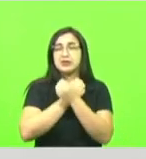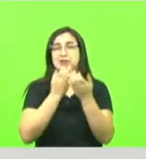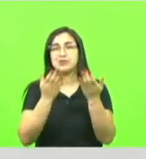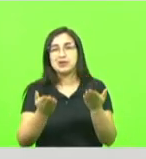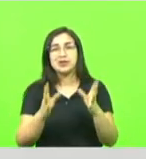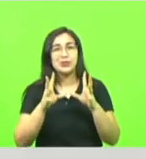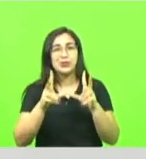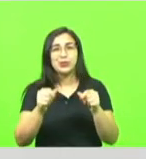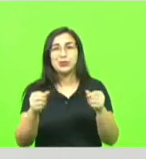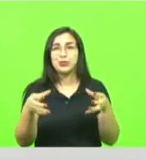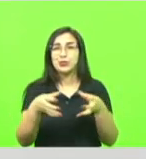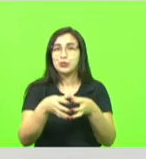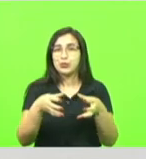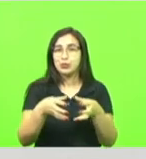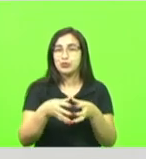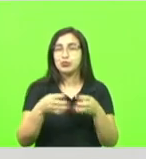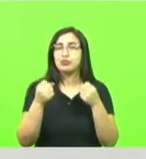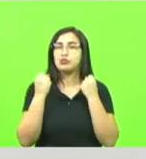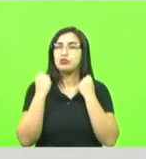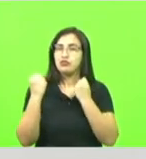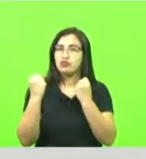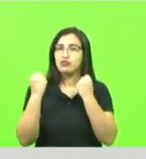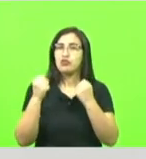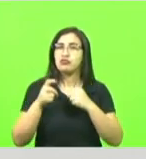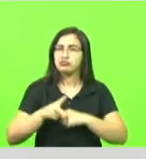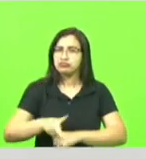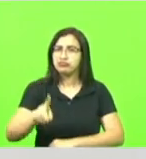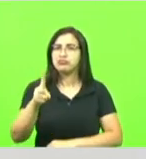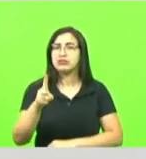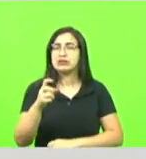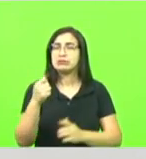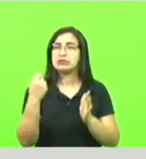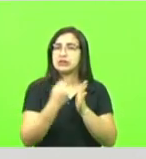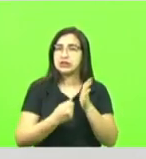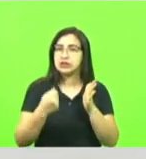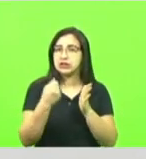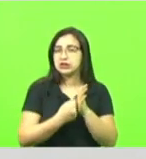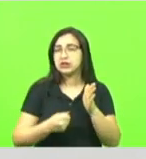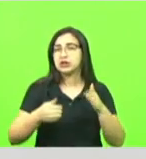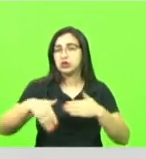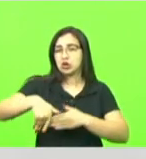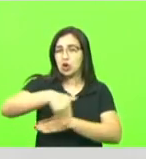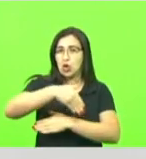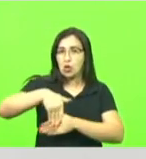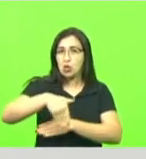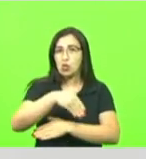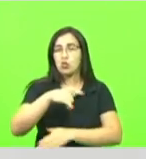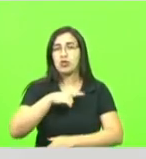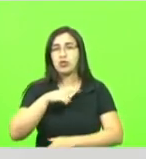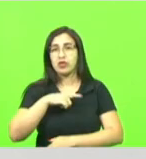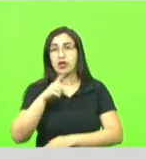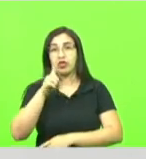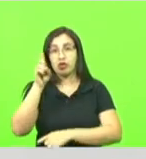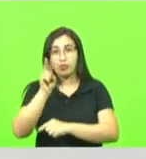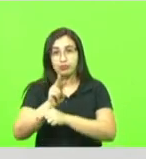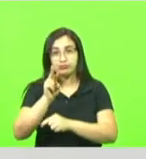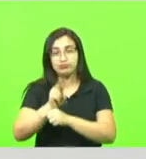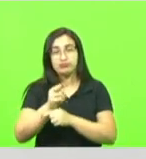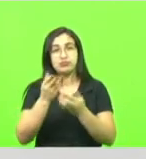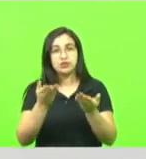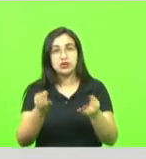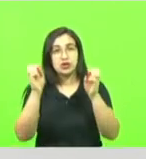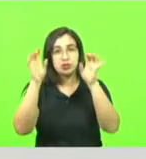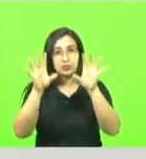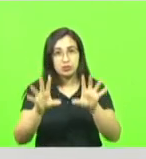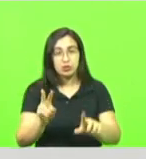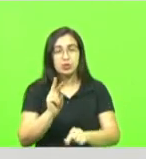tropa, que sempre firme, forte, constante, está na luta, na rua, combatendo o bom combate. Que Deus guarde vocês, Deus abençoe e